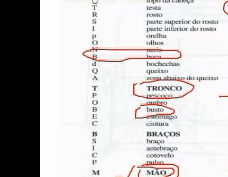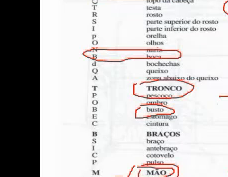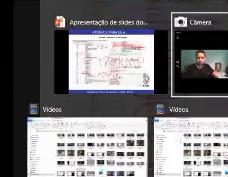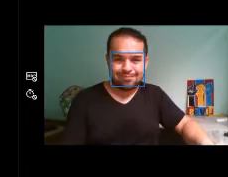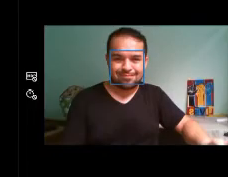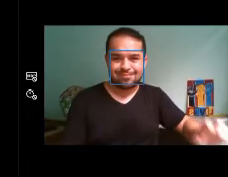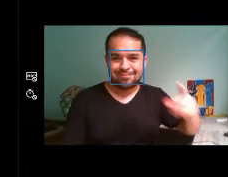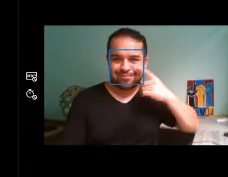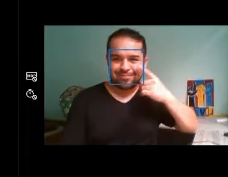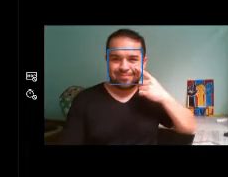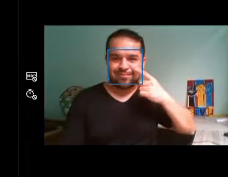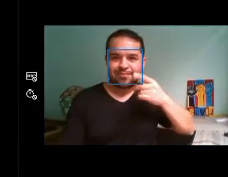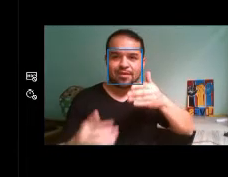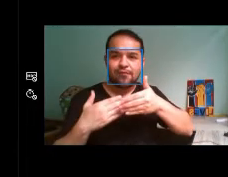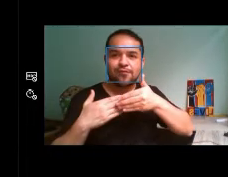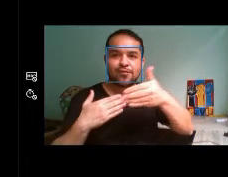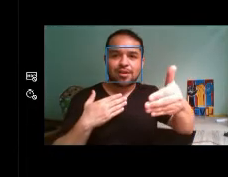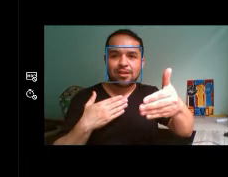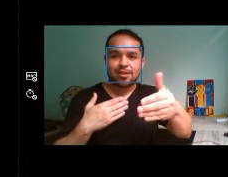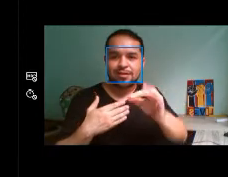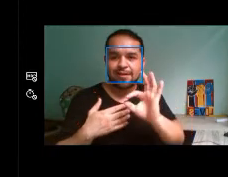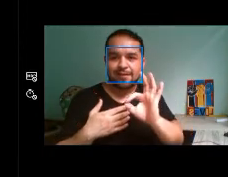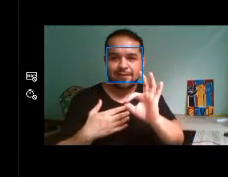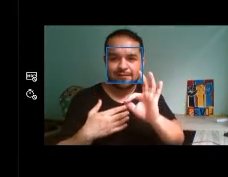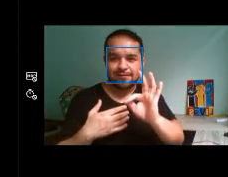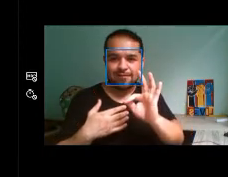Viu? Para mostrar que está na frente, viram?